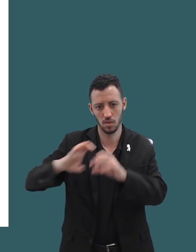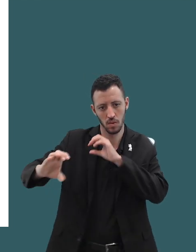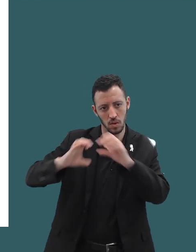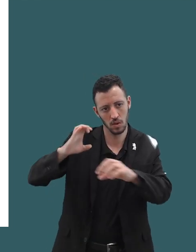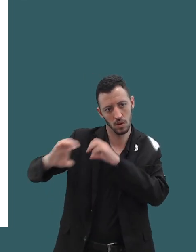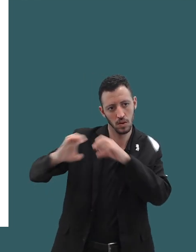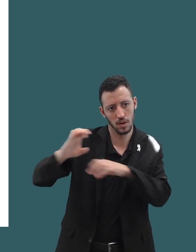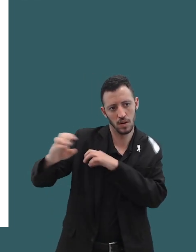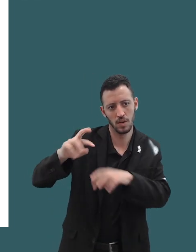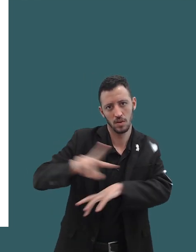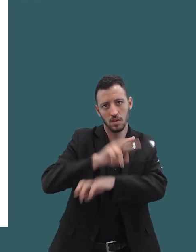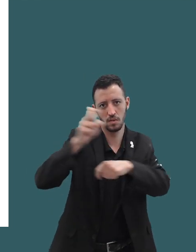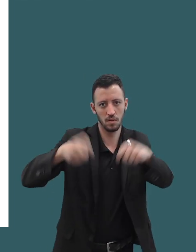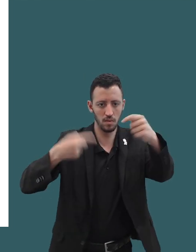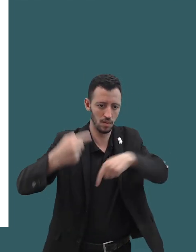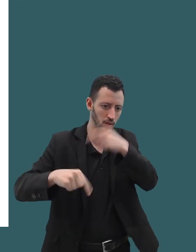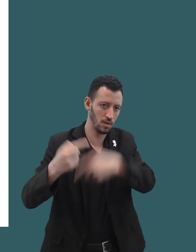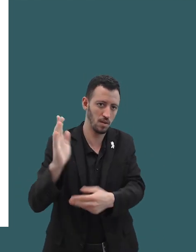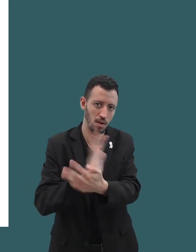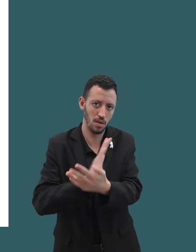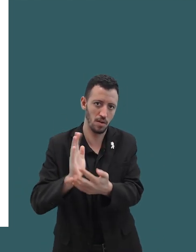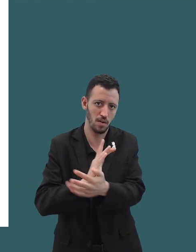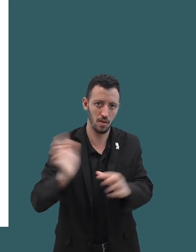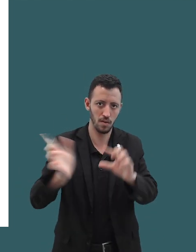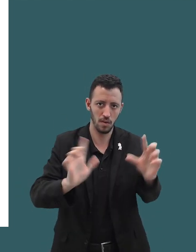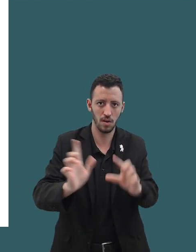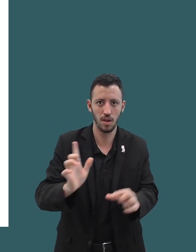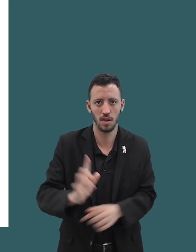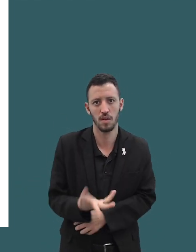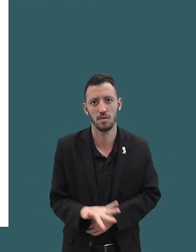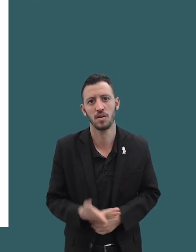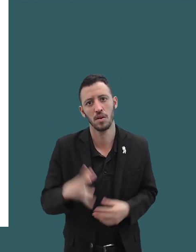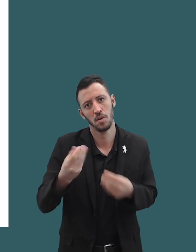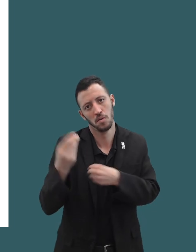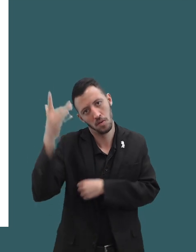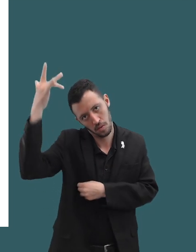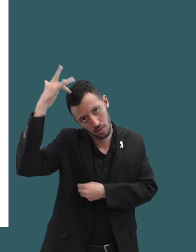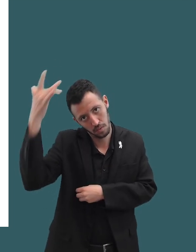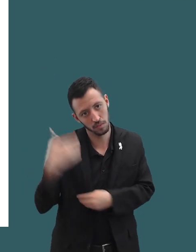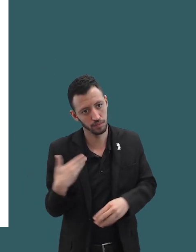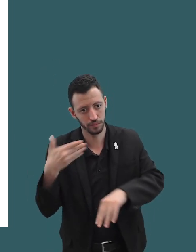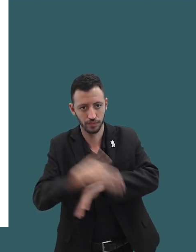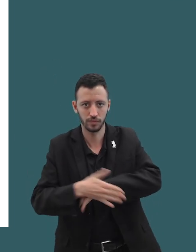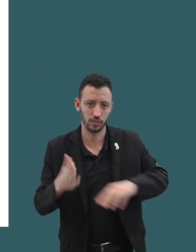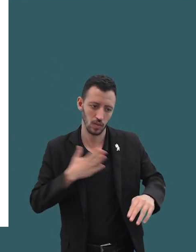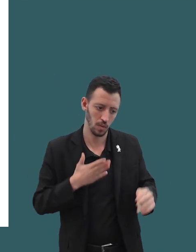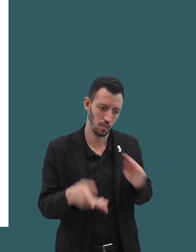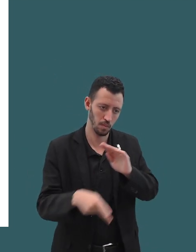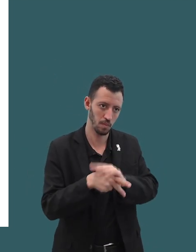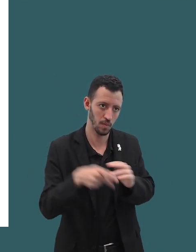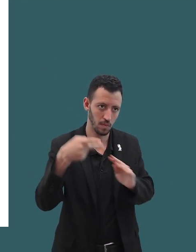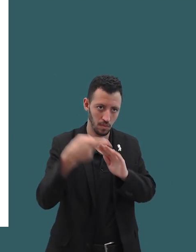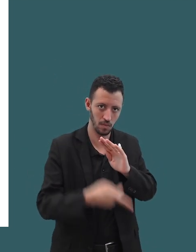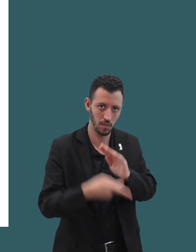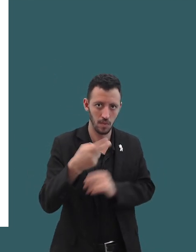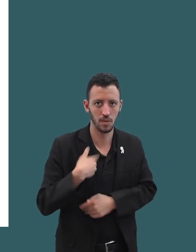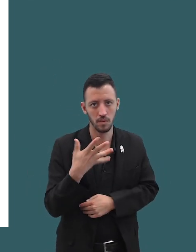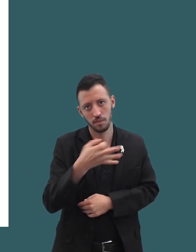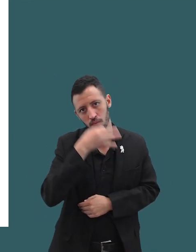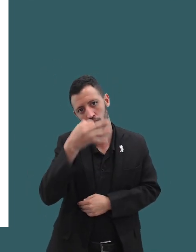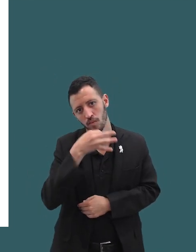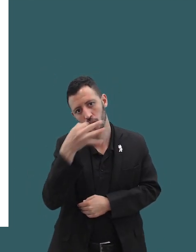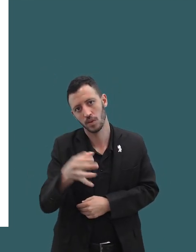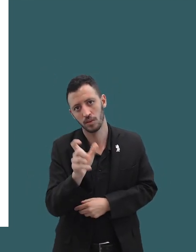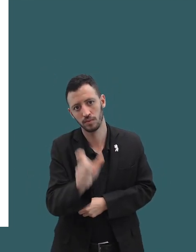para discutir as concessões de rádio e televisão, que realmente era uma coisa absurda. Então, antes de eu entrar no meu objeto, eu gostaria de comentar